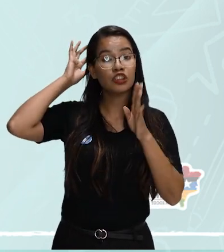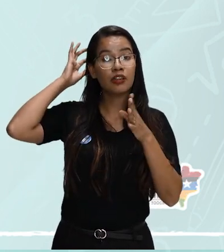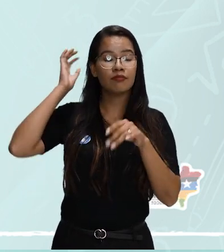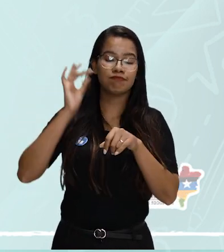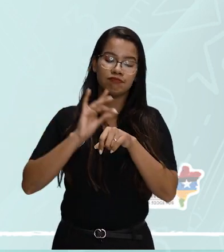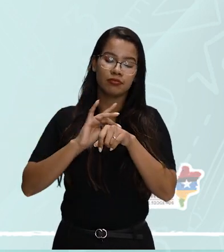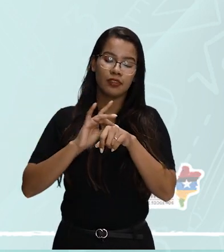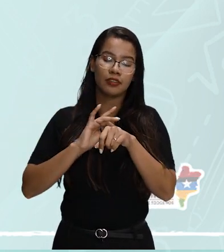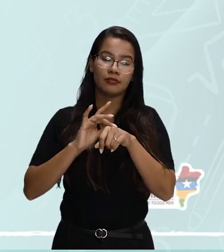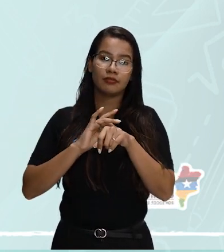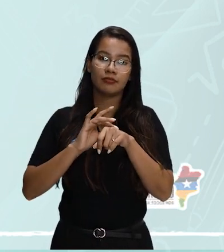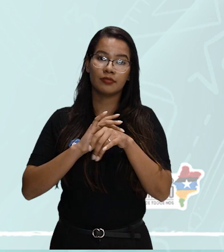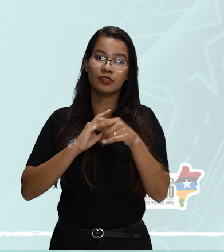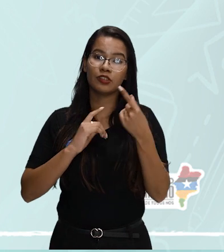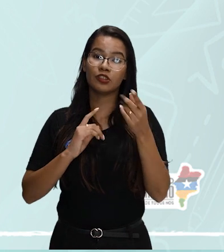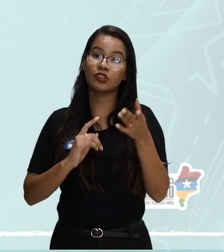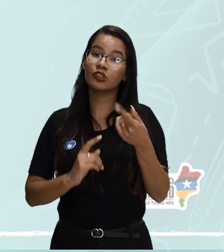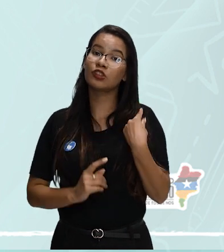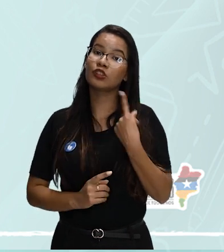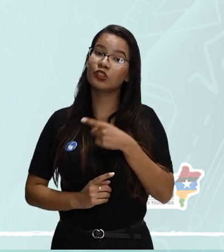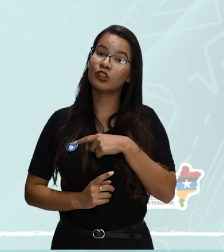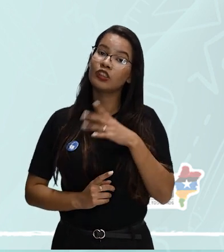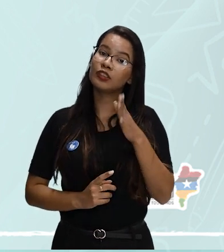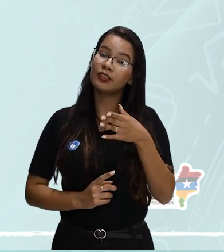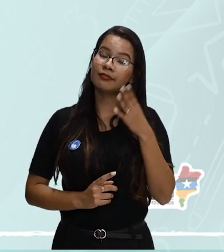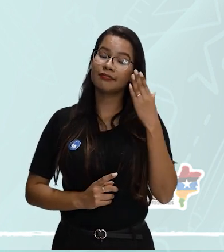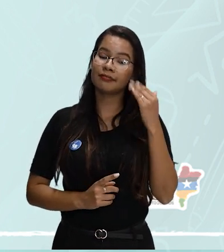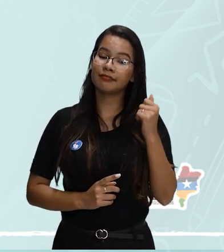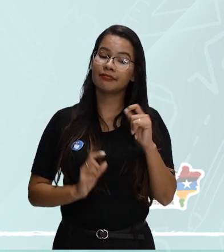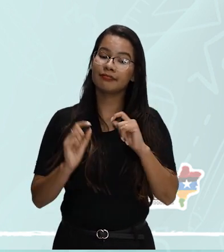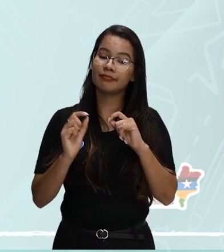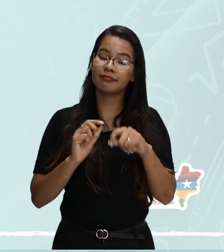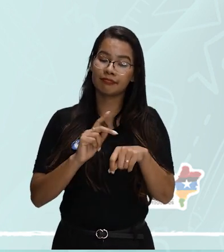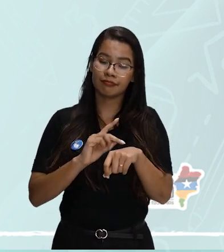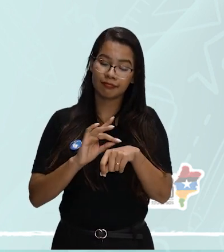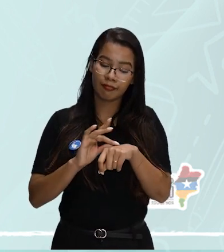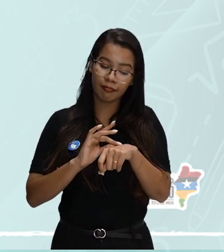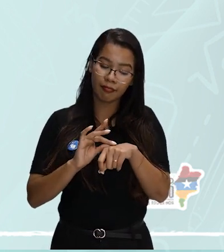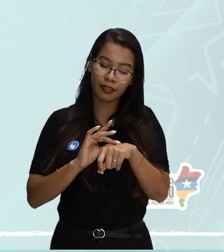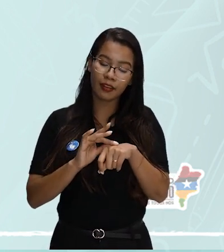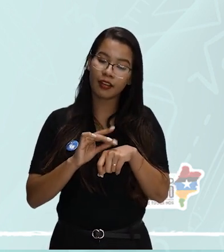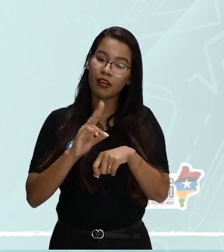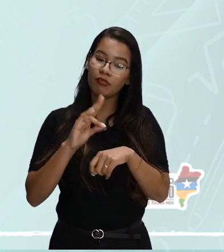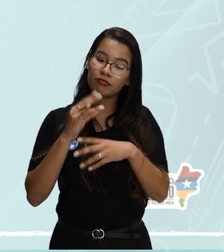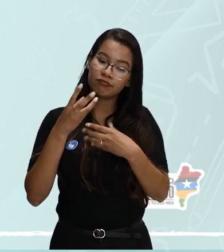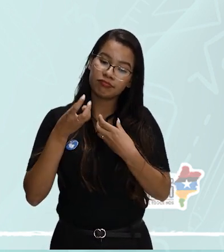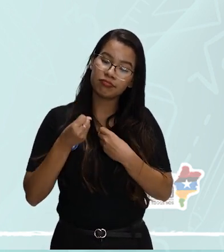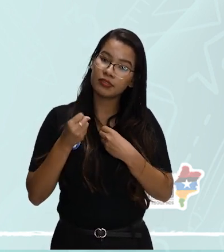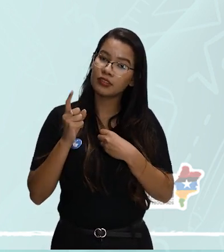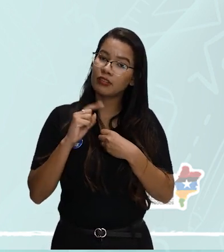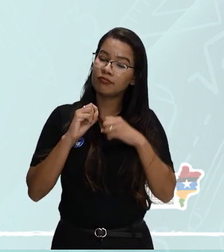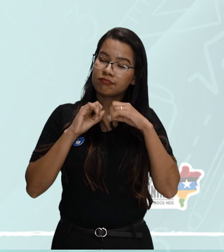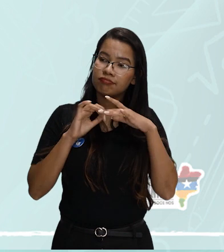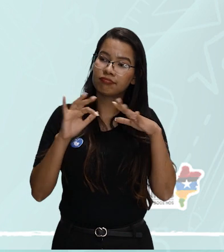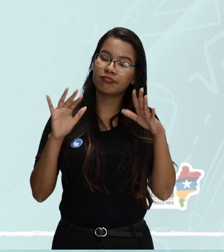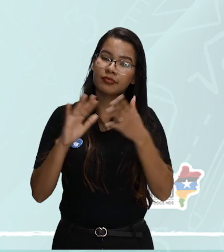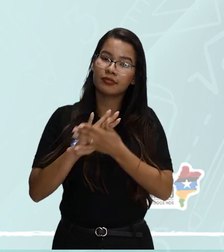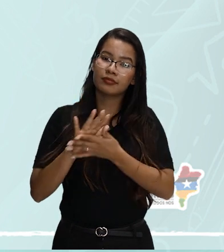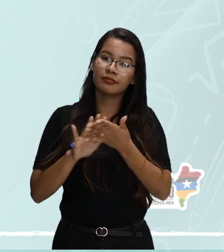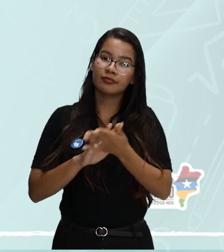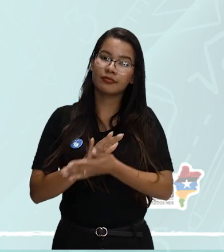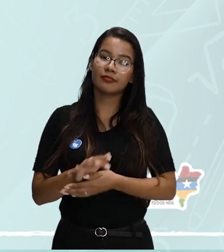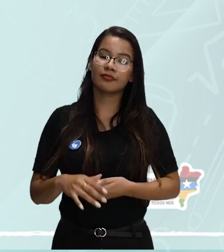E o preto, nós já vimos que o preto fosco ele é a absorção, então ele não reflete nada, ele vai só